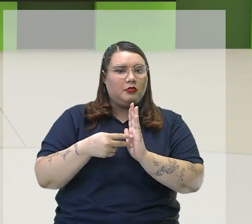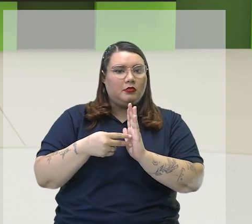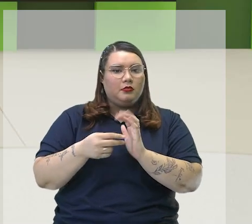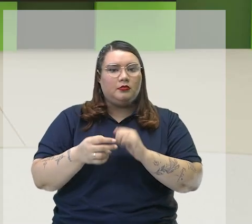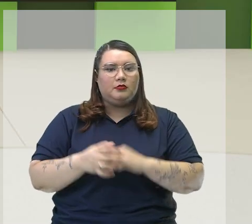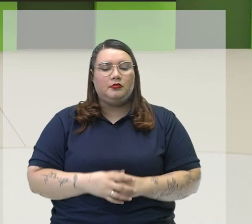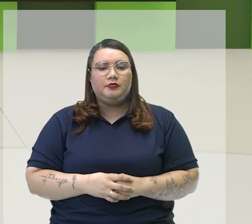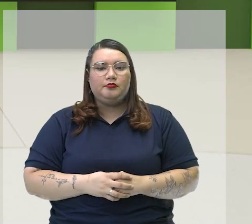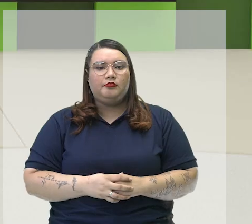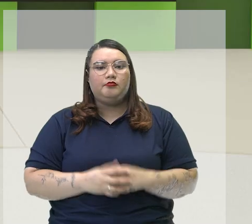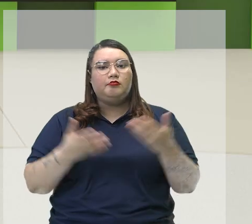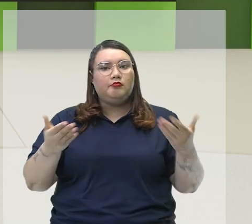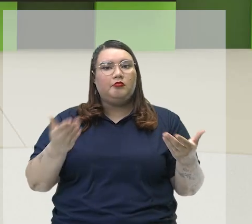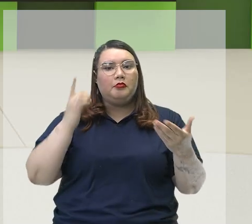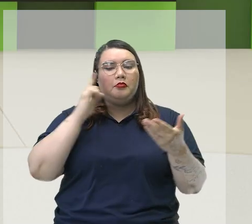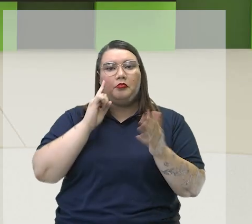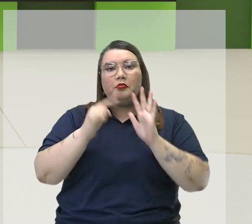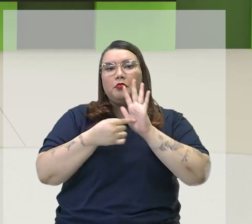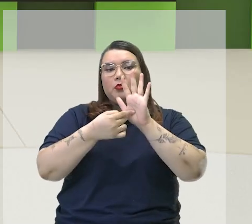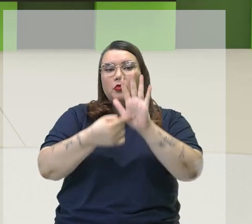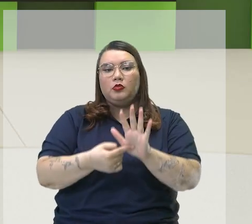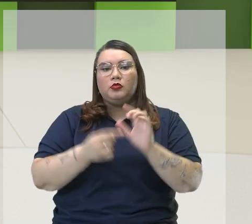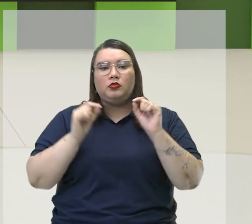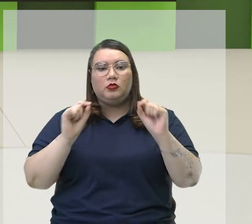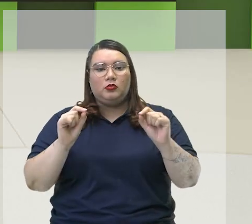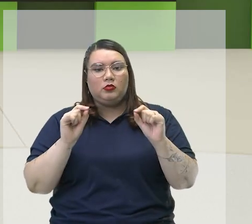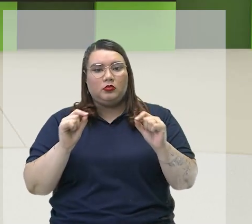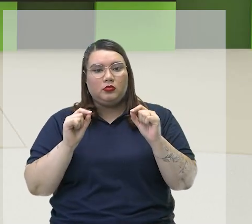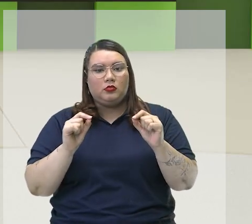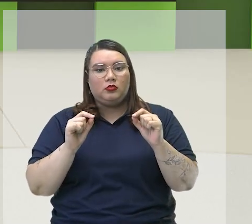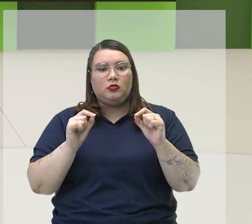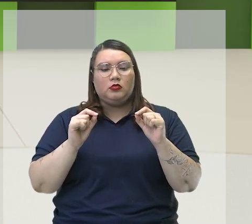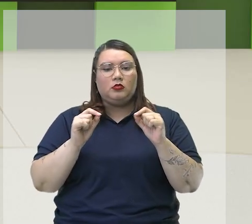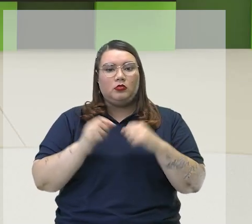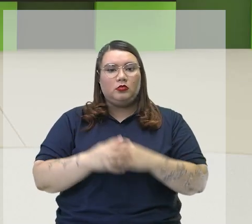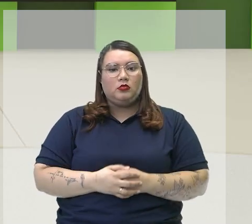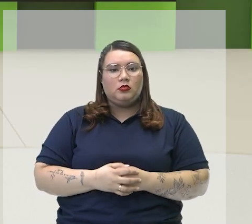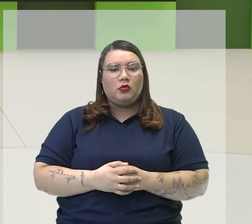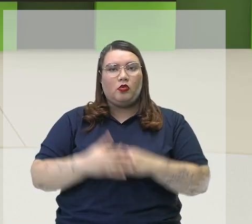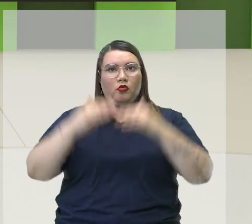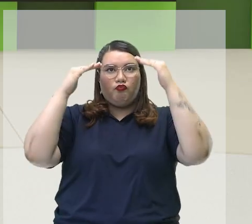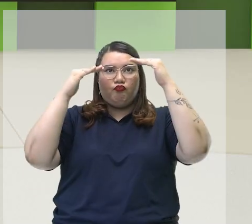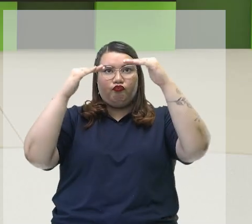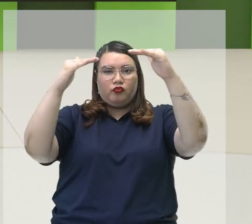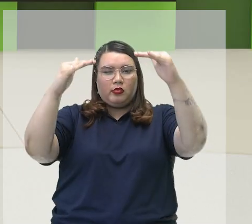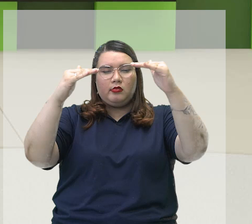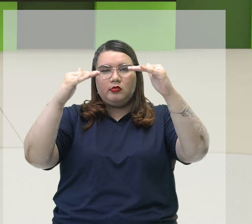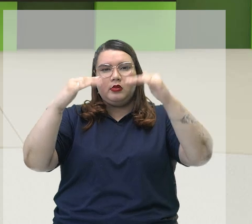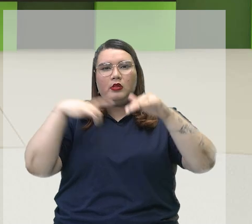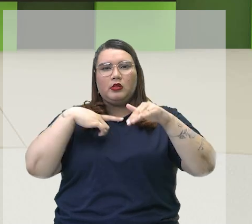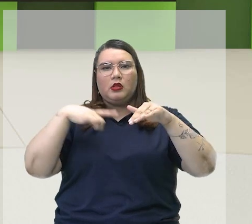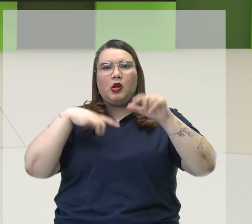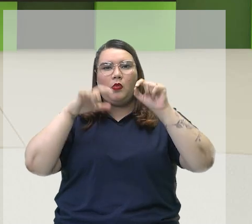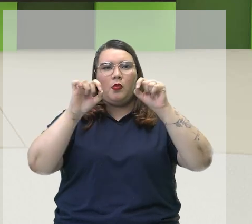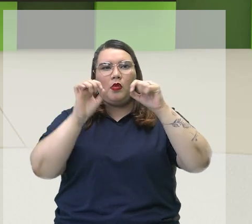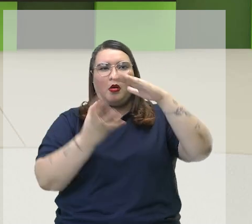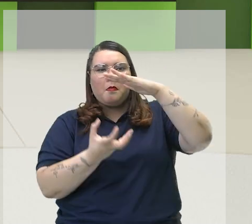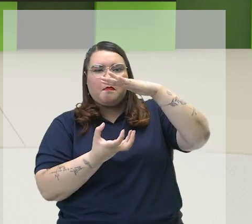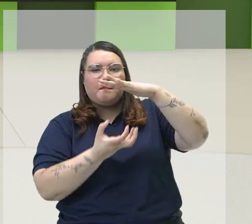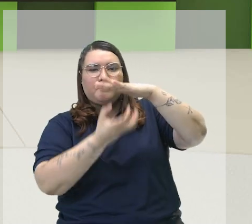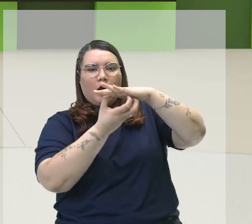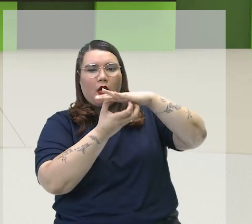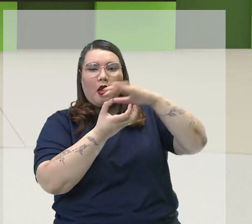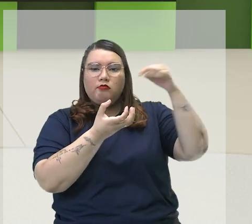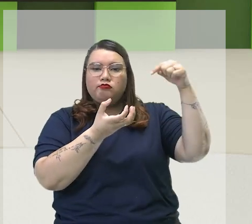radioatividade? Vejam que temos aí no teto o detector de fumaça. Você percebe